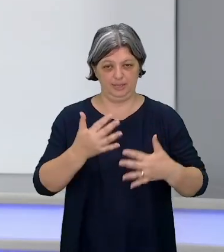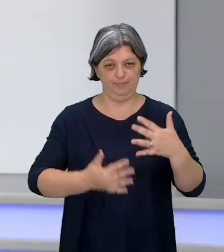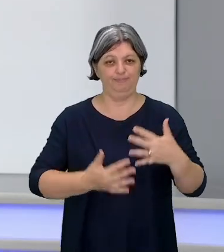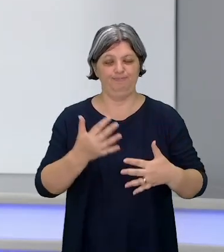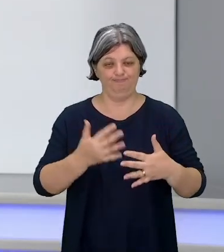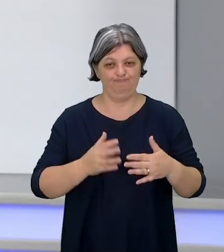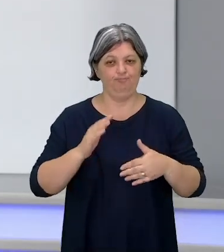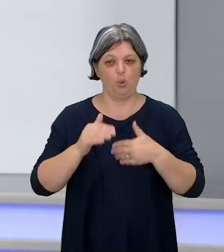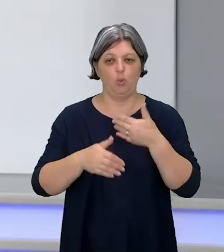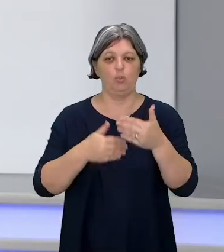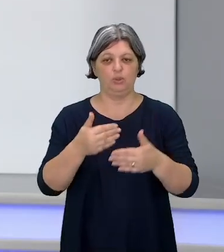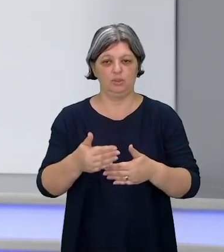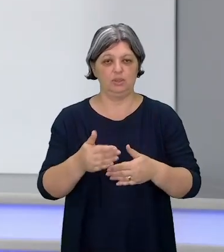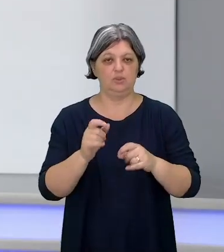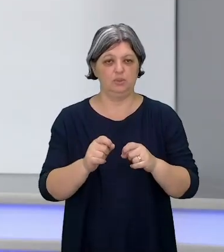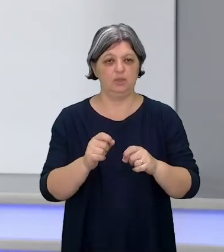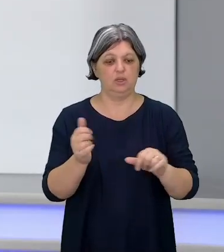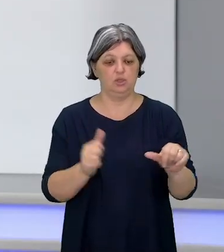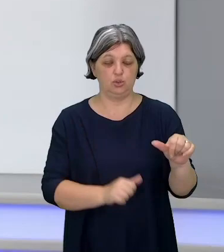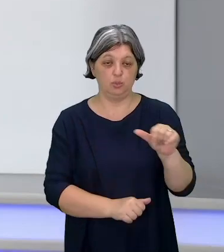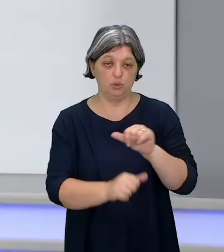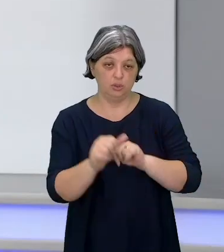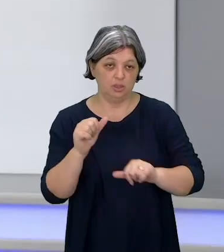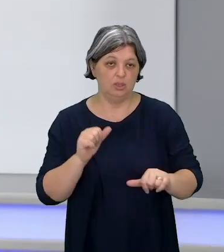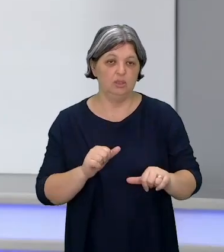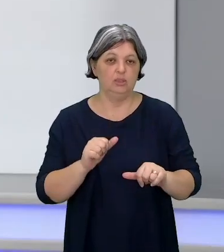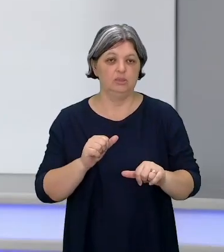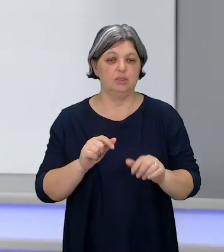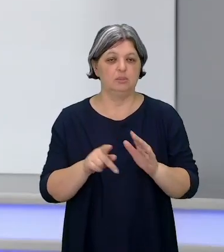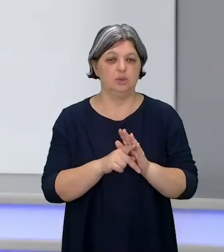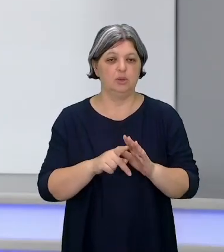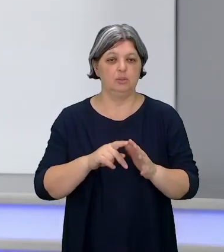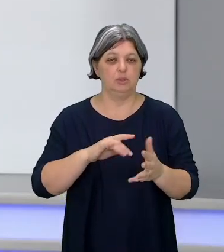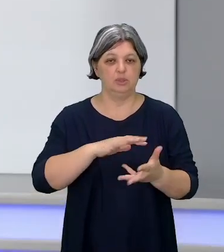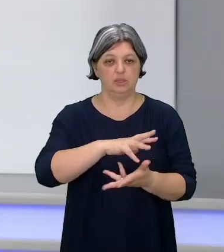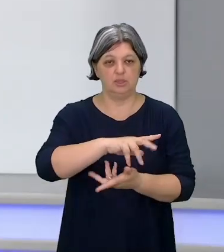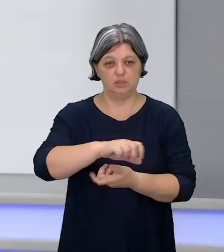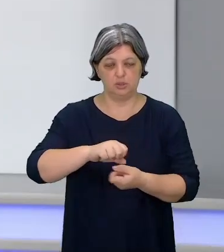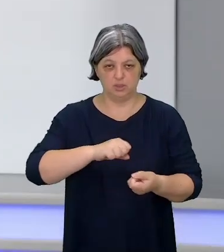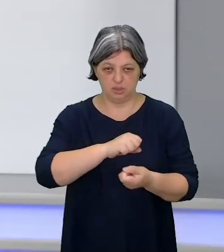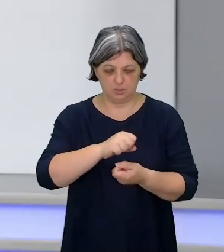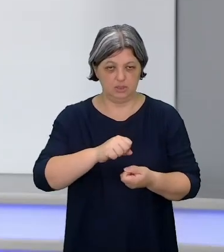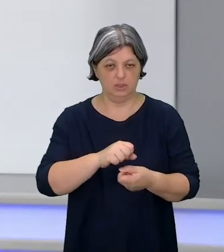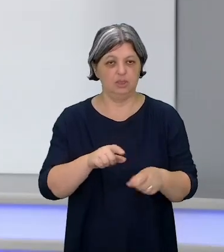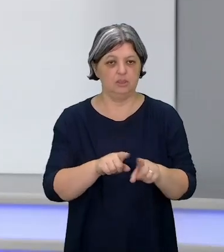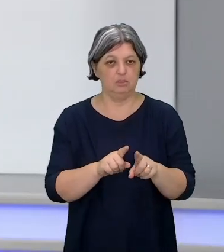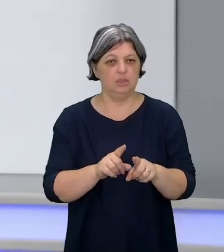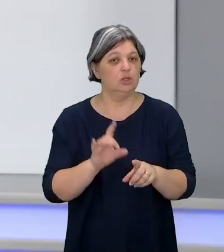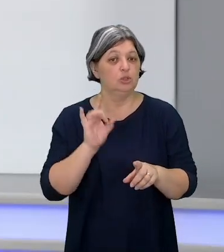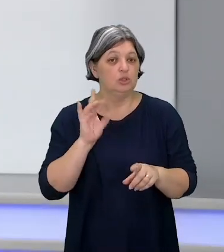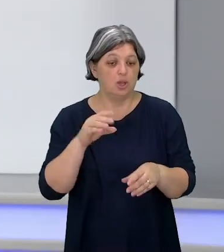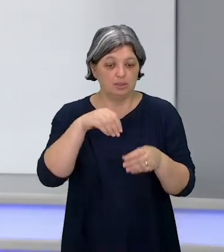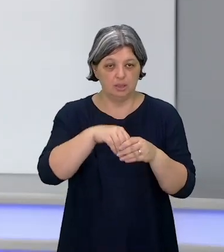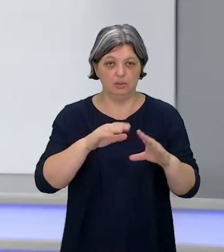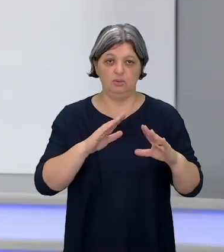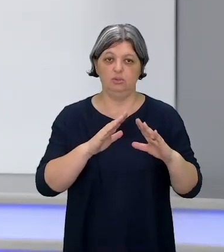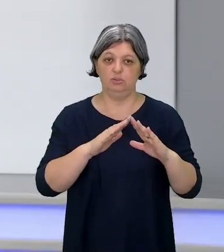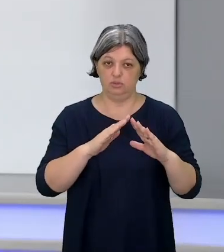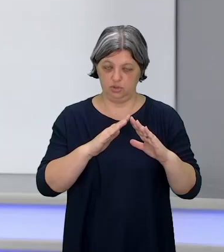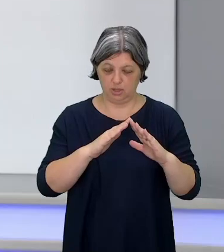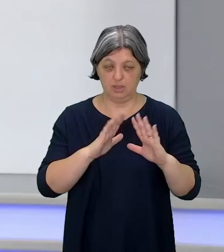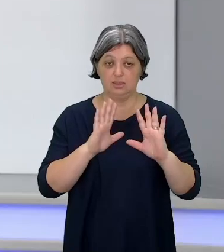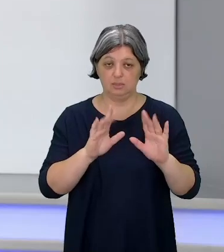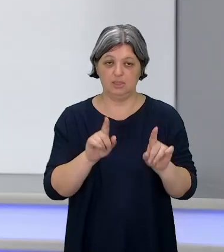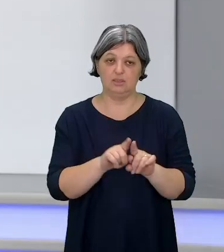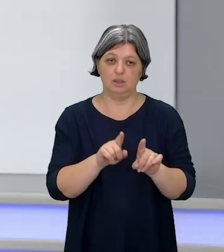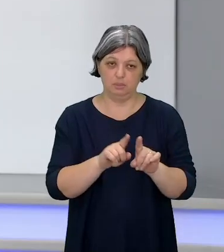esse processo de mudança, né, na sustentabilidade. Então, não só dentro das nossas casas esse processo de desinformação, mas